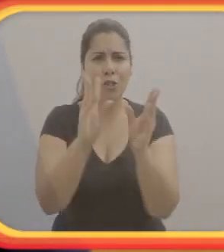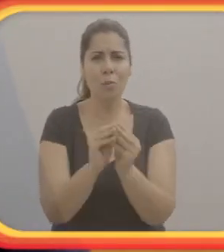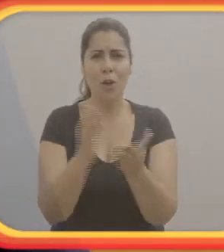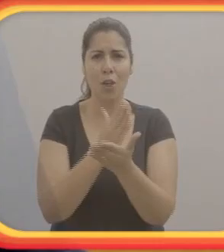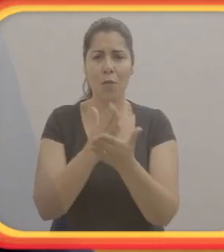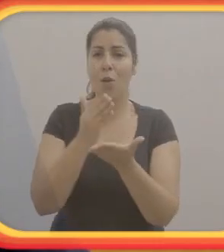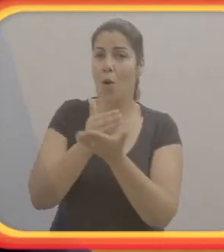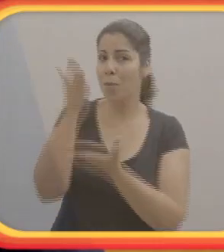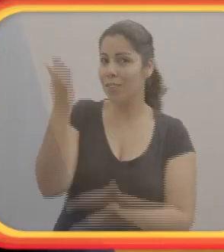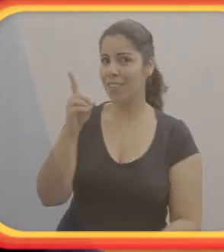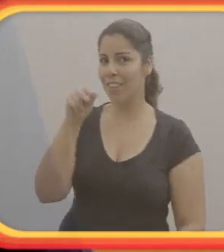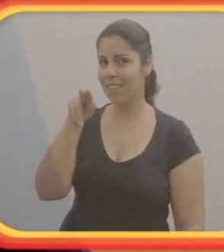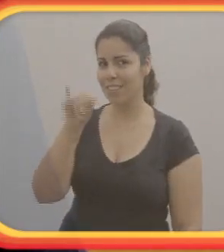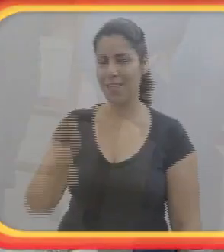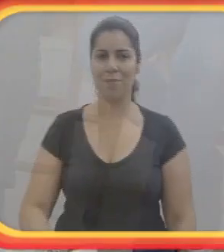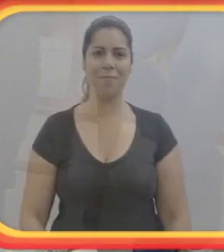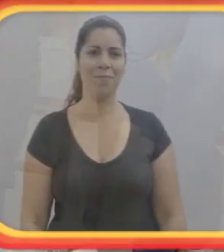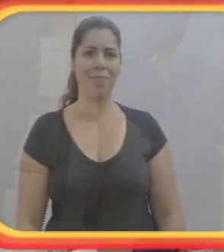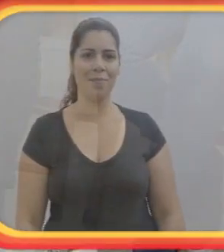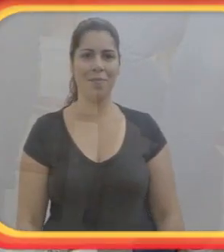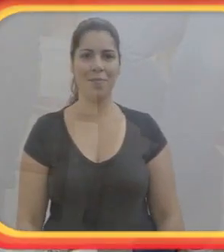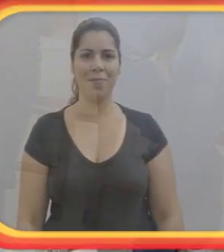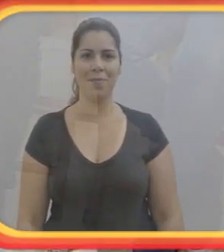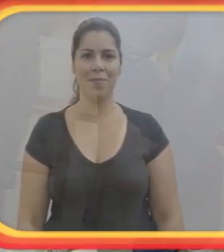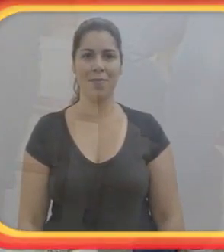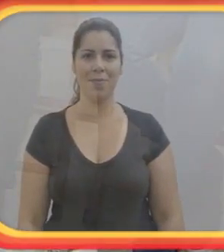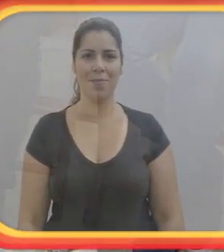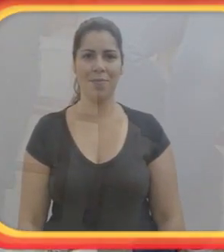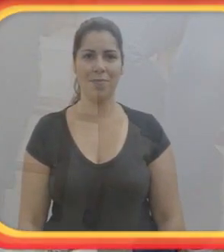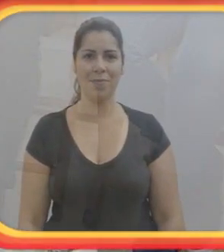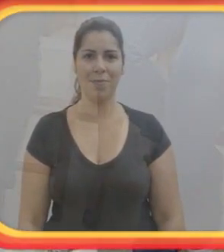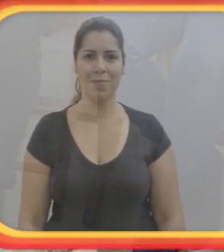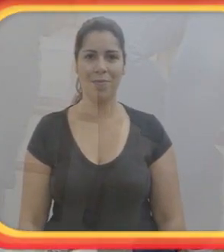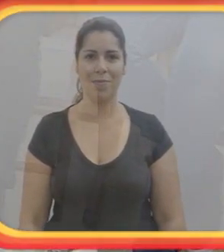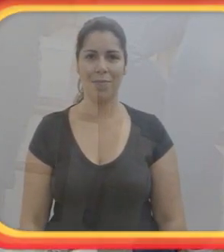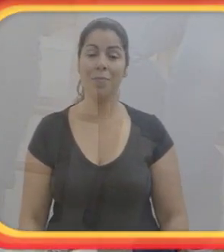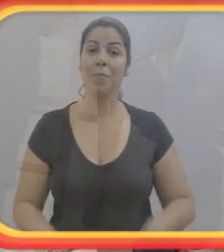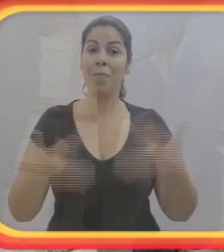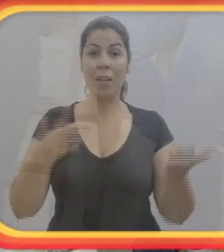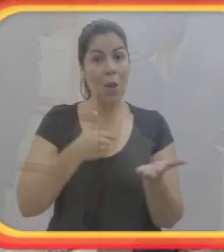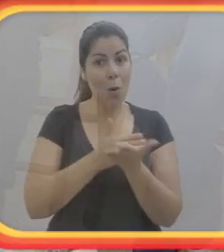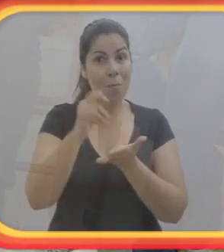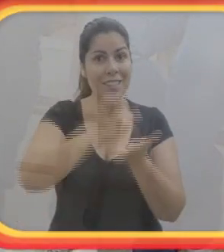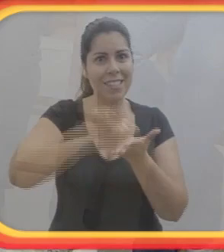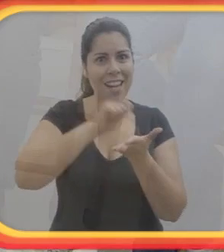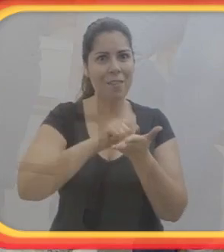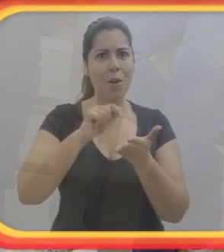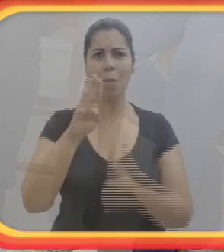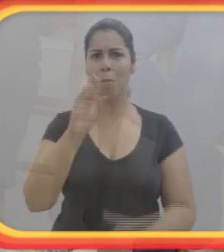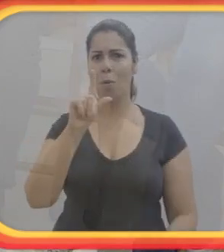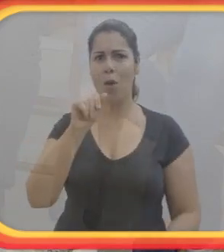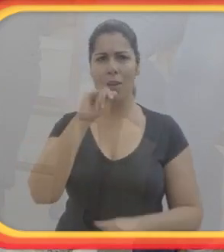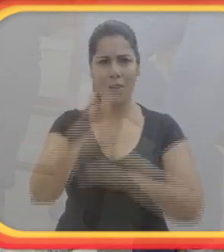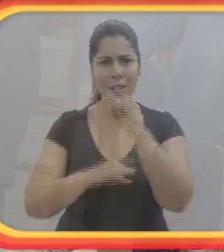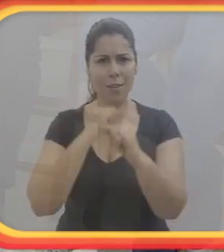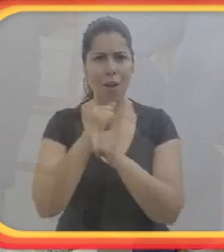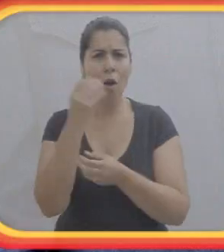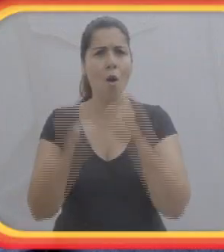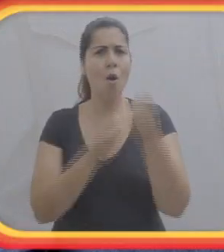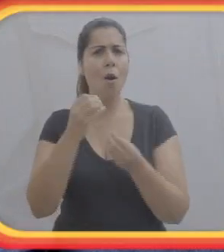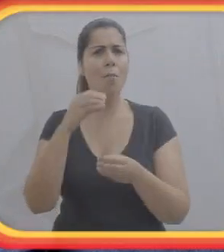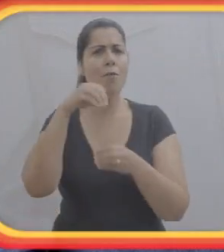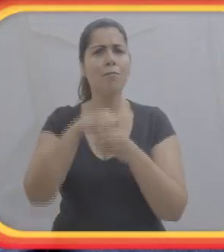pouquinho qual foi a inspiração para escrever e fizesse um breve resumo do livro, começando por você, Denise. Então, eu comecei a